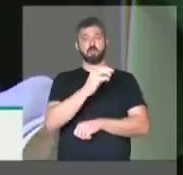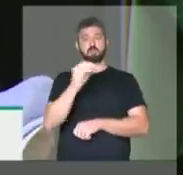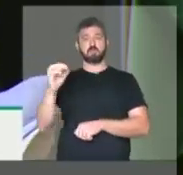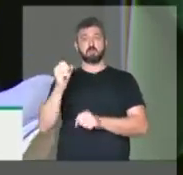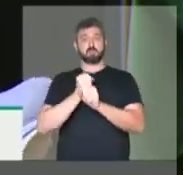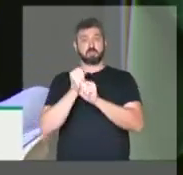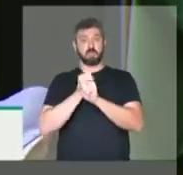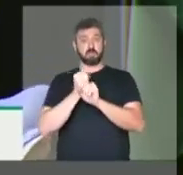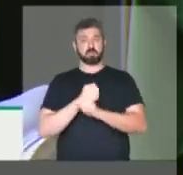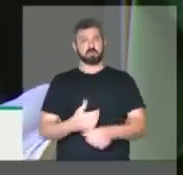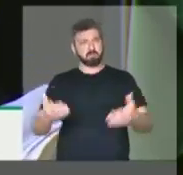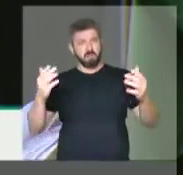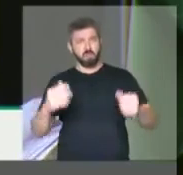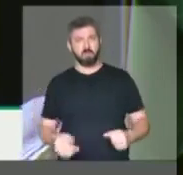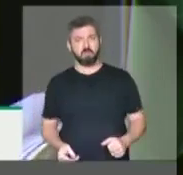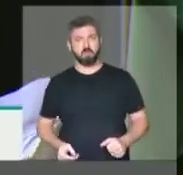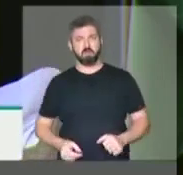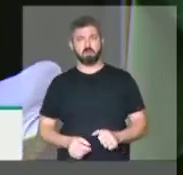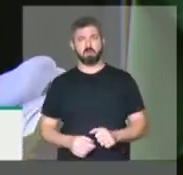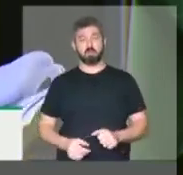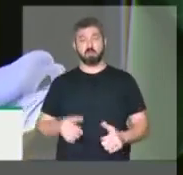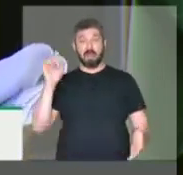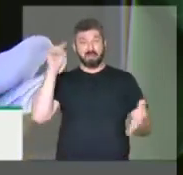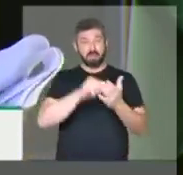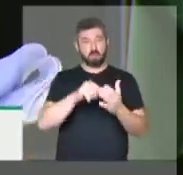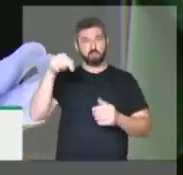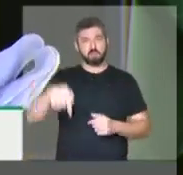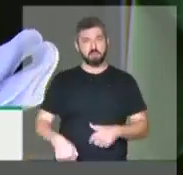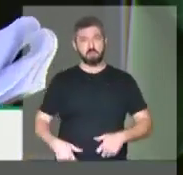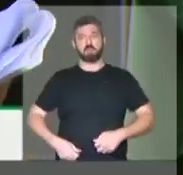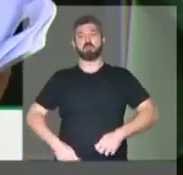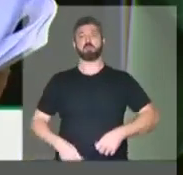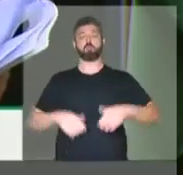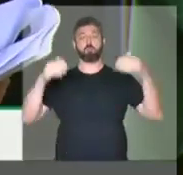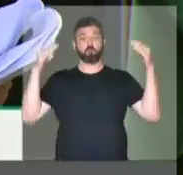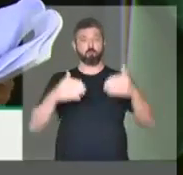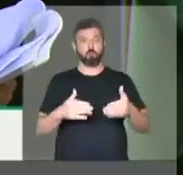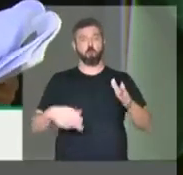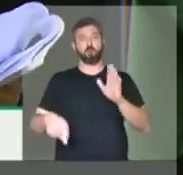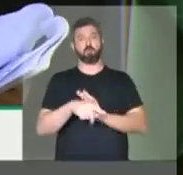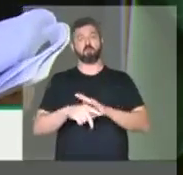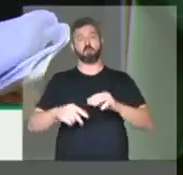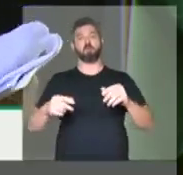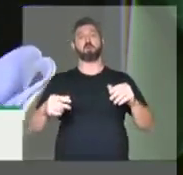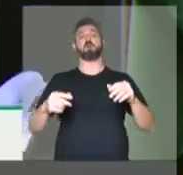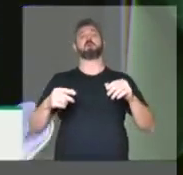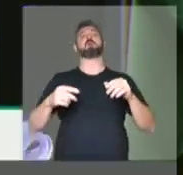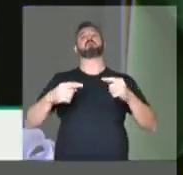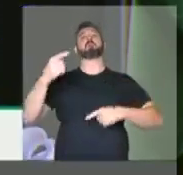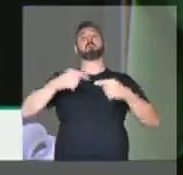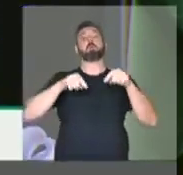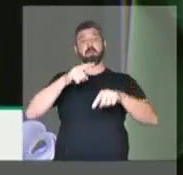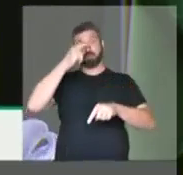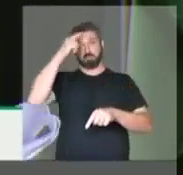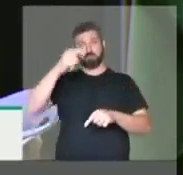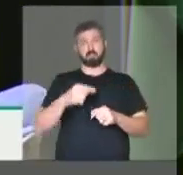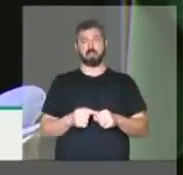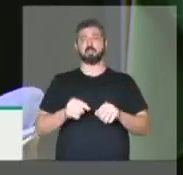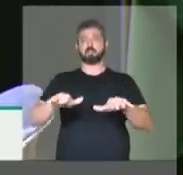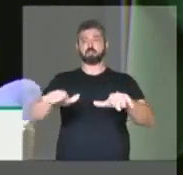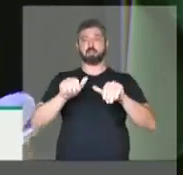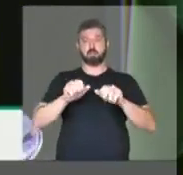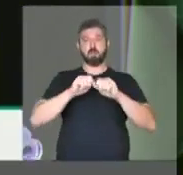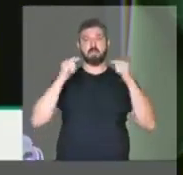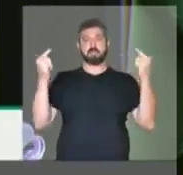200 anos. Portanto, urge denunciar com ênfase a natureza política desta ideia. A convocação de